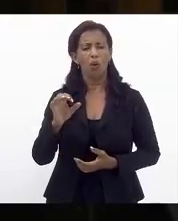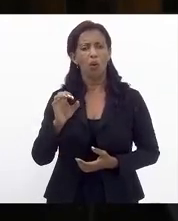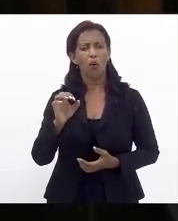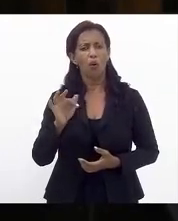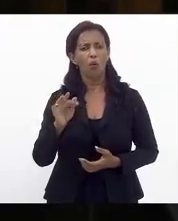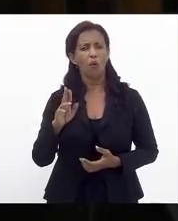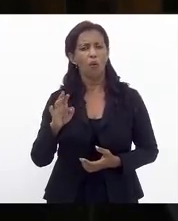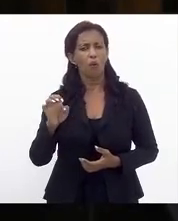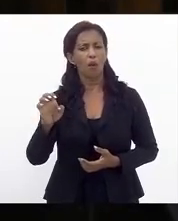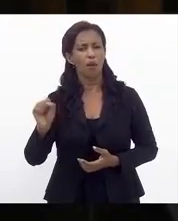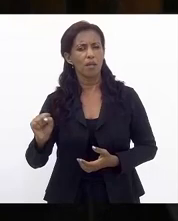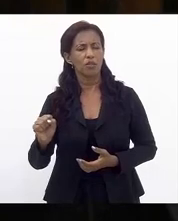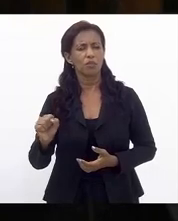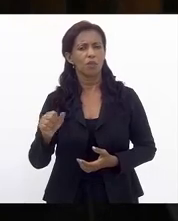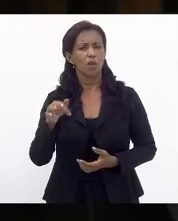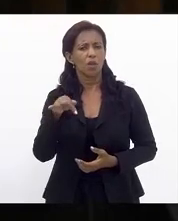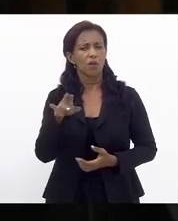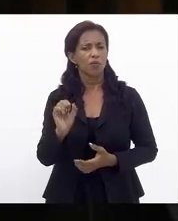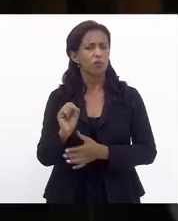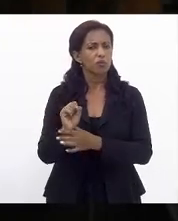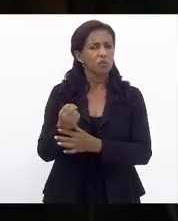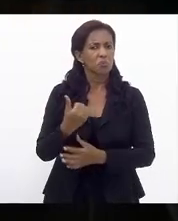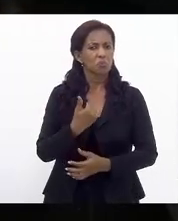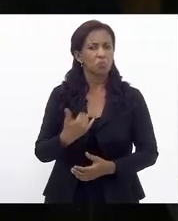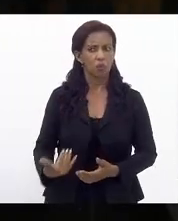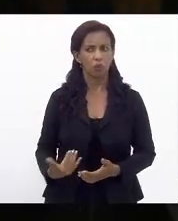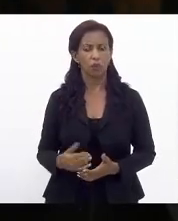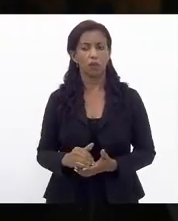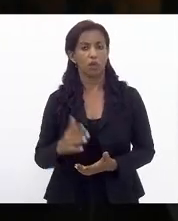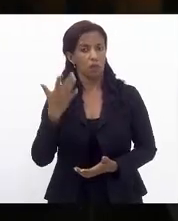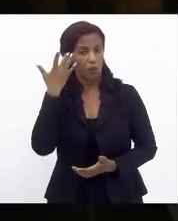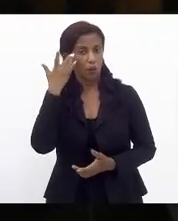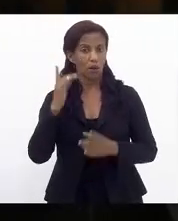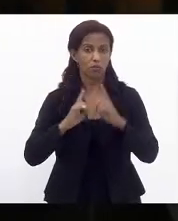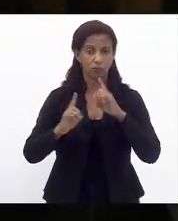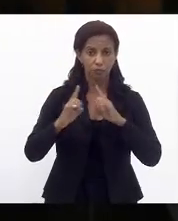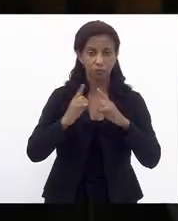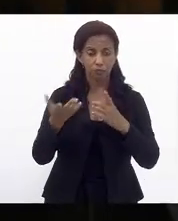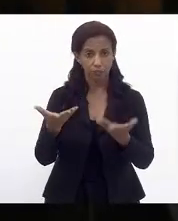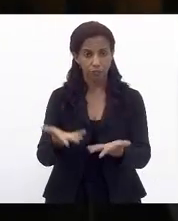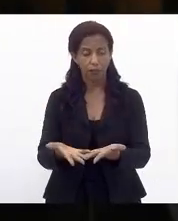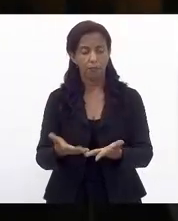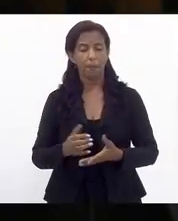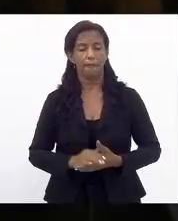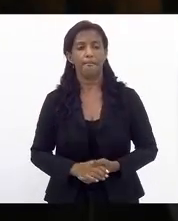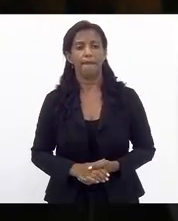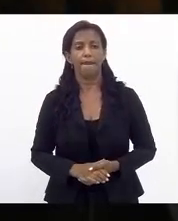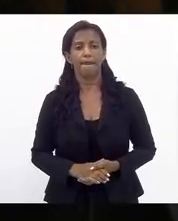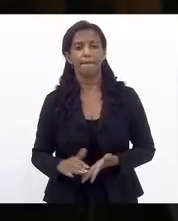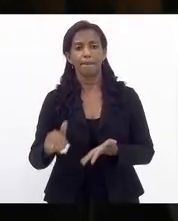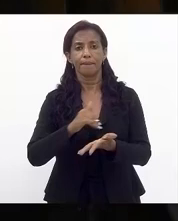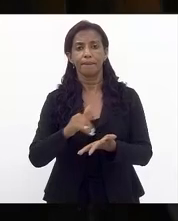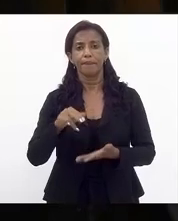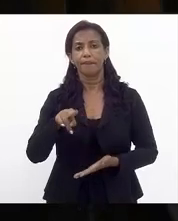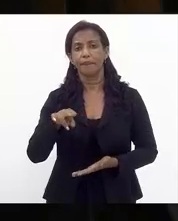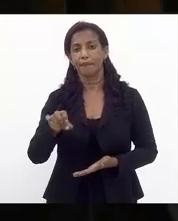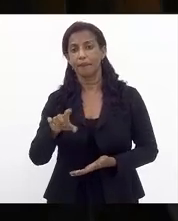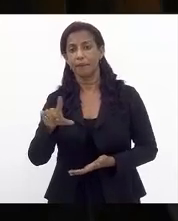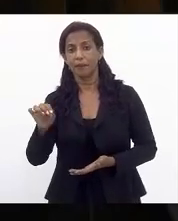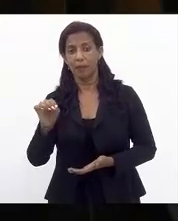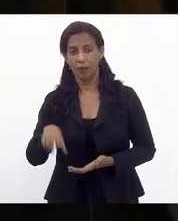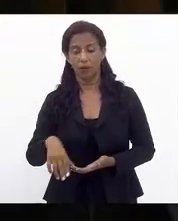e o fundo Estadual de Segurança Pública eu acho e é o debate quero fazer aqui sobre a questão dos Fundos secretário Nelson Rocha